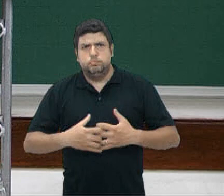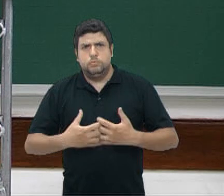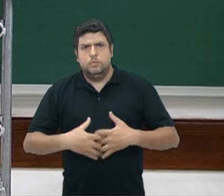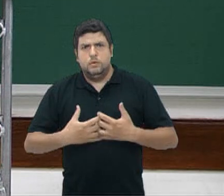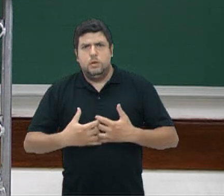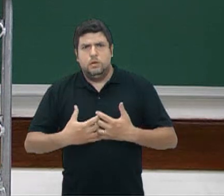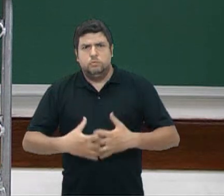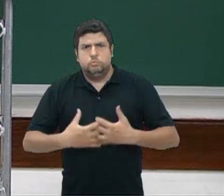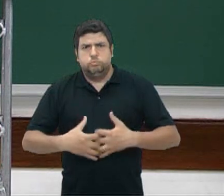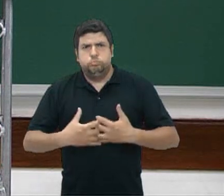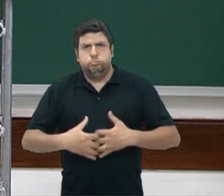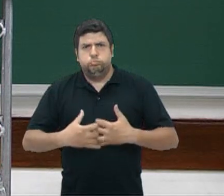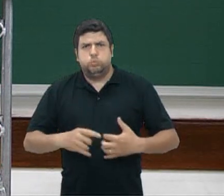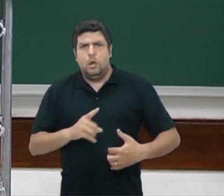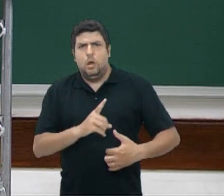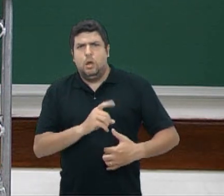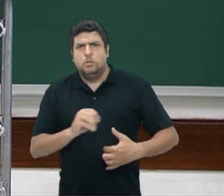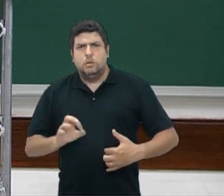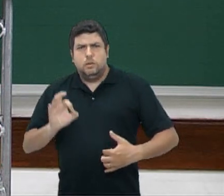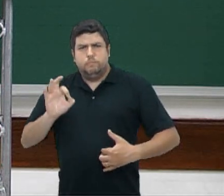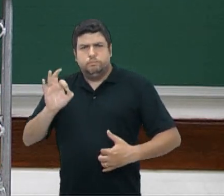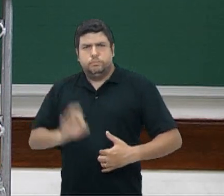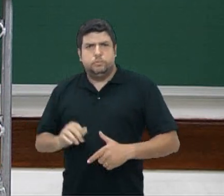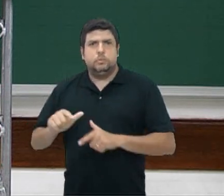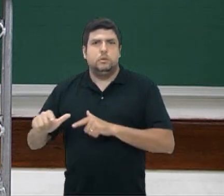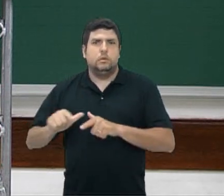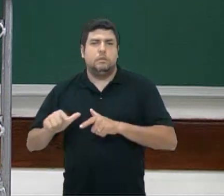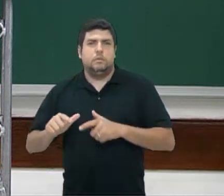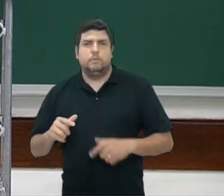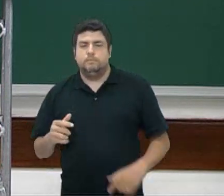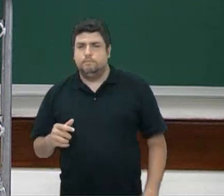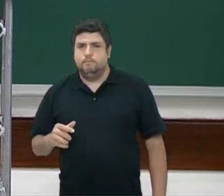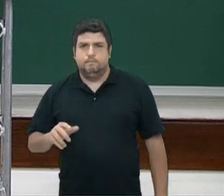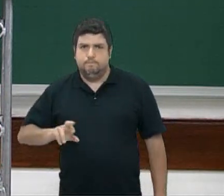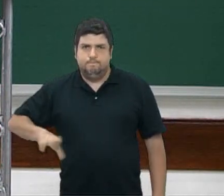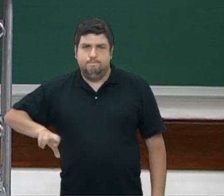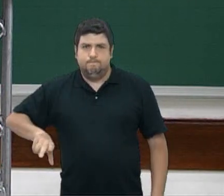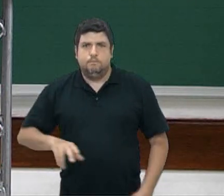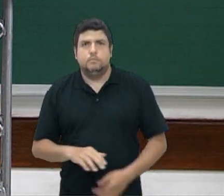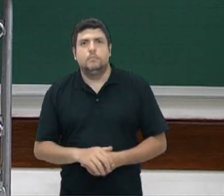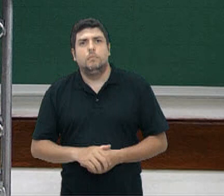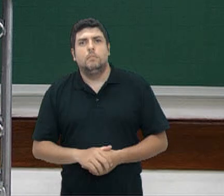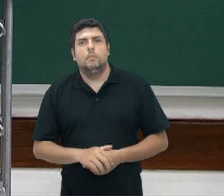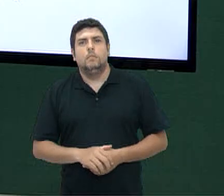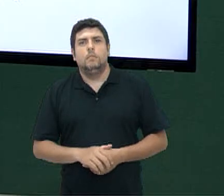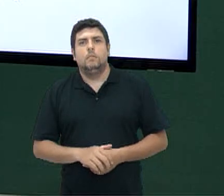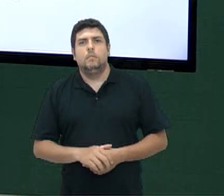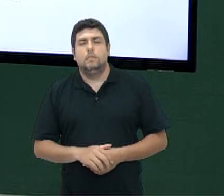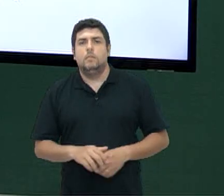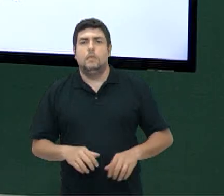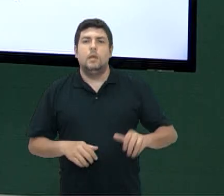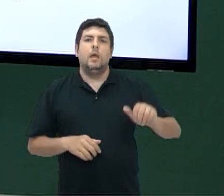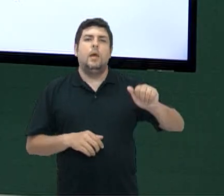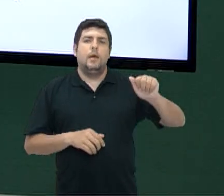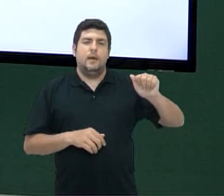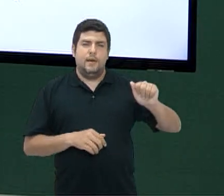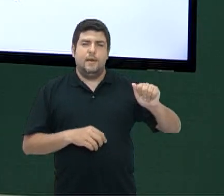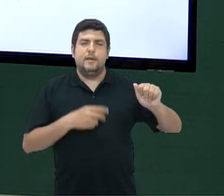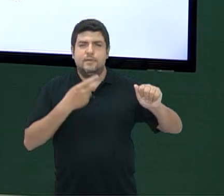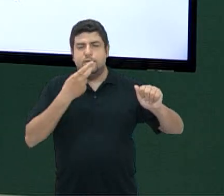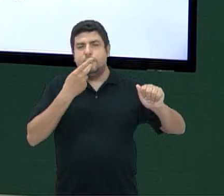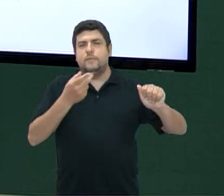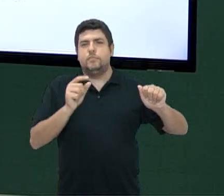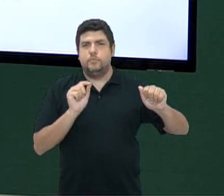eficiência. Então, vamos à tela analisar novamente as possibilidades que temos ali. Na alternativa A, ele diz